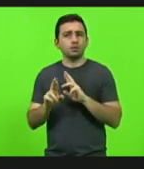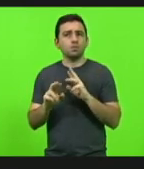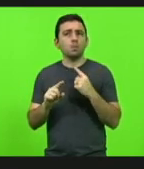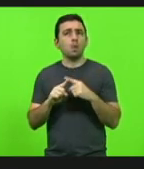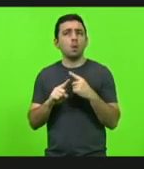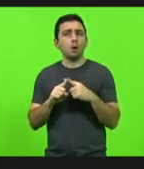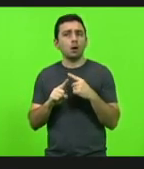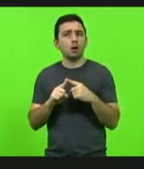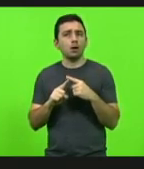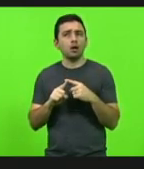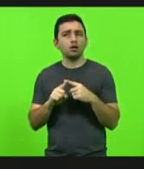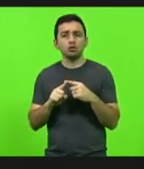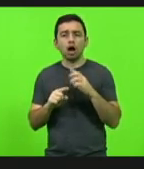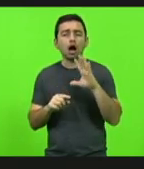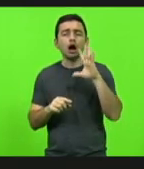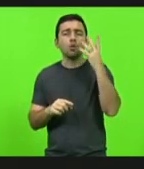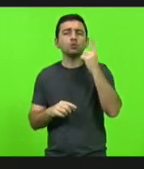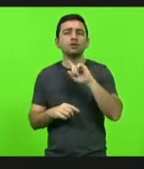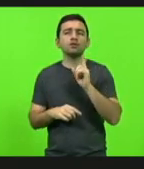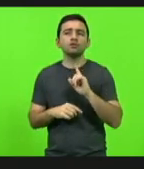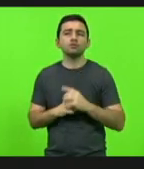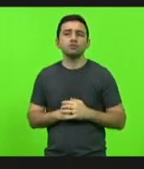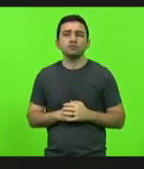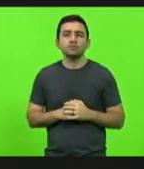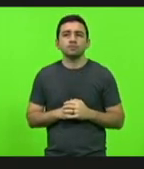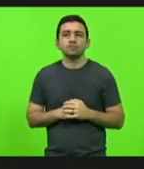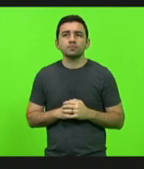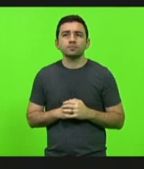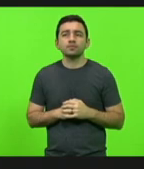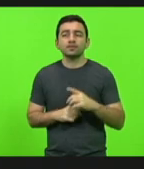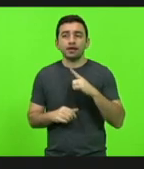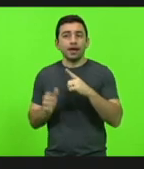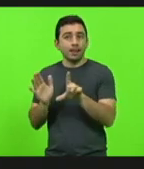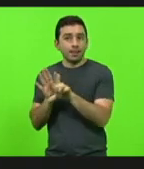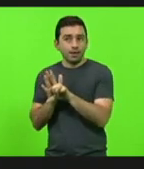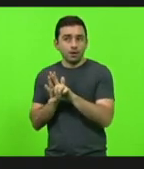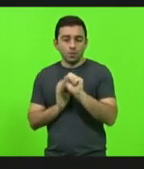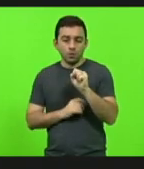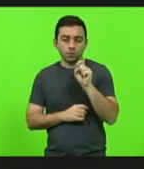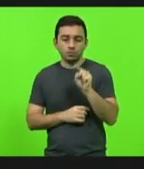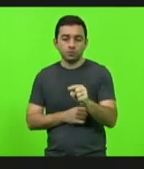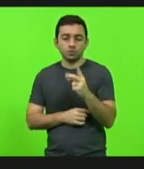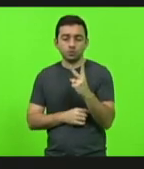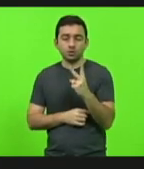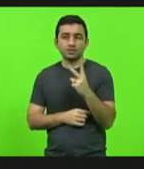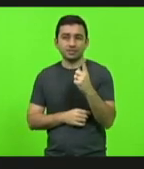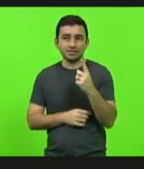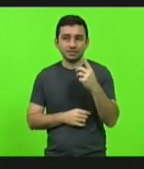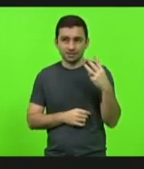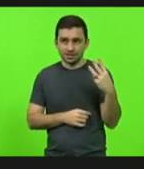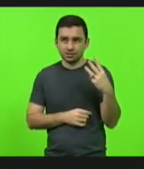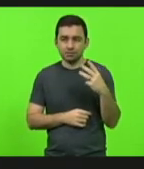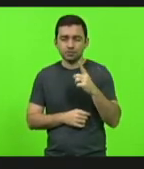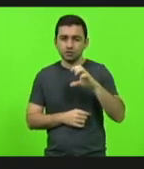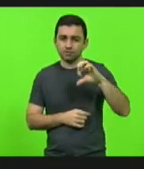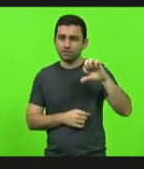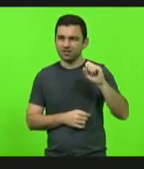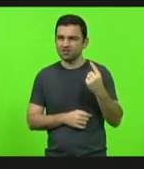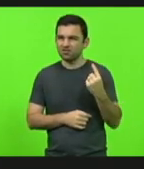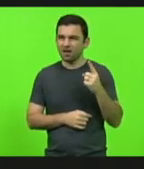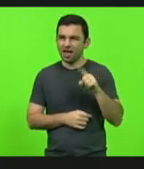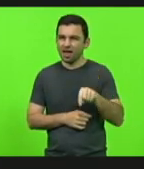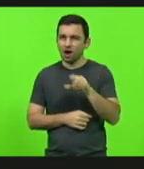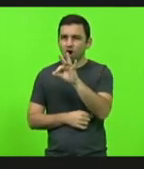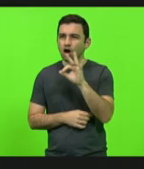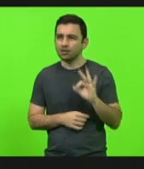repente isso não está acontecendo como deveria então nós temos a lei 8213/91 que fala sobre a lei de cotas